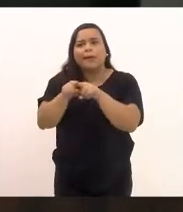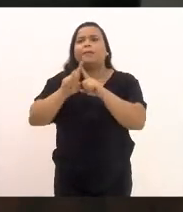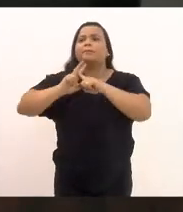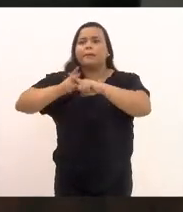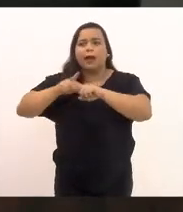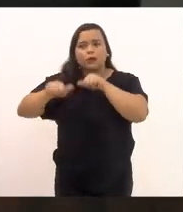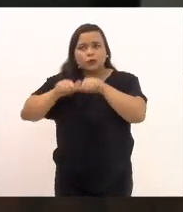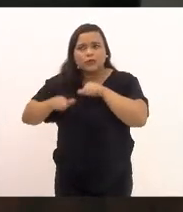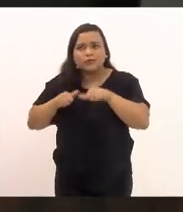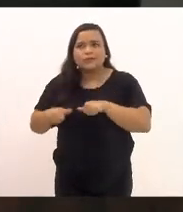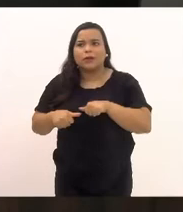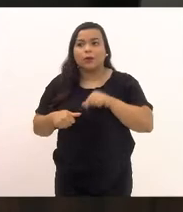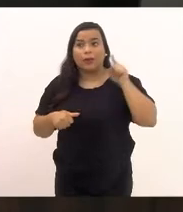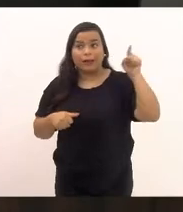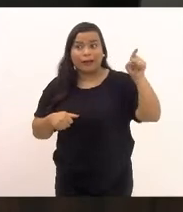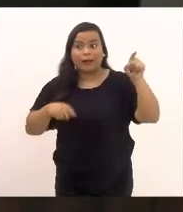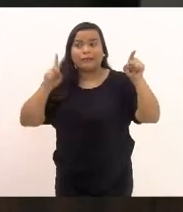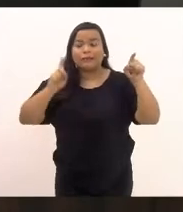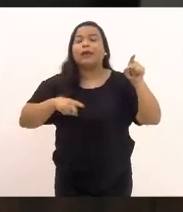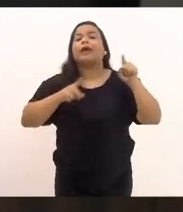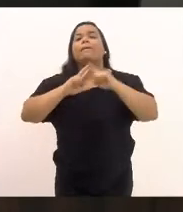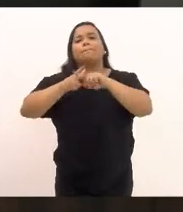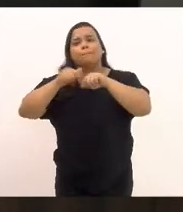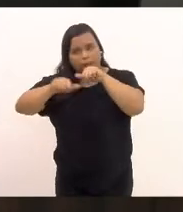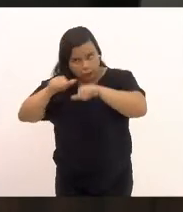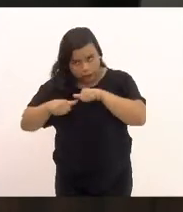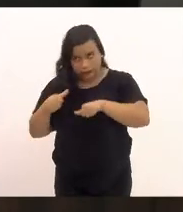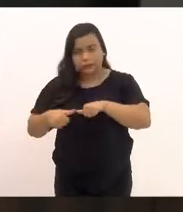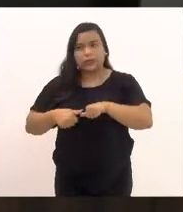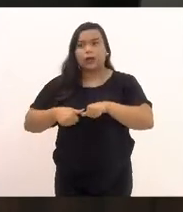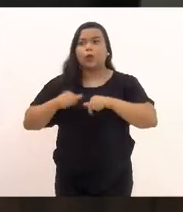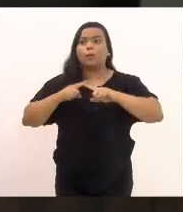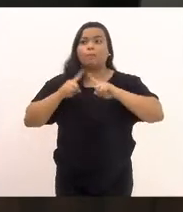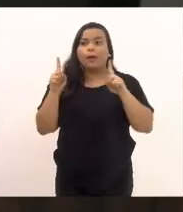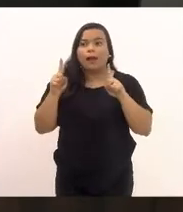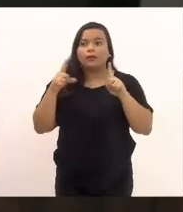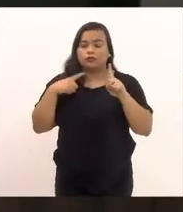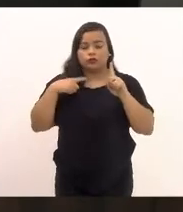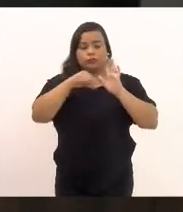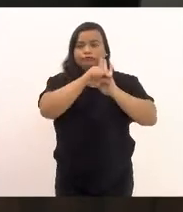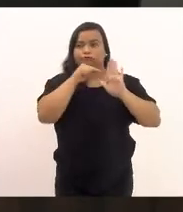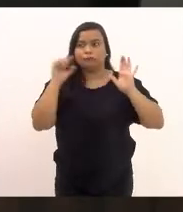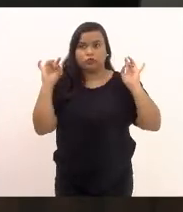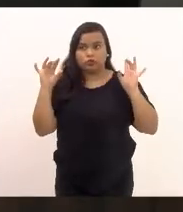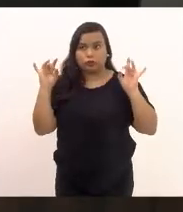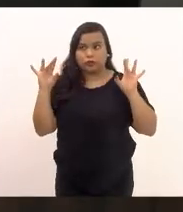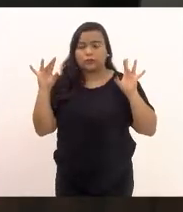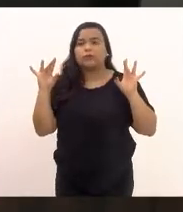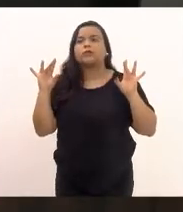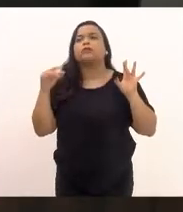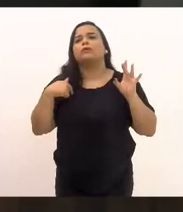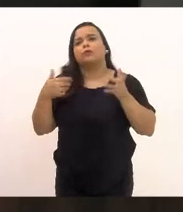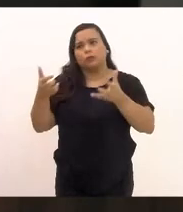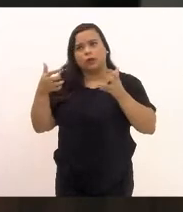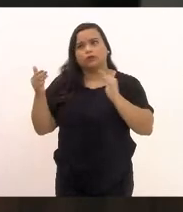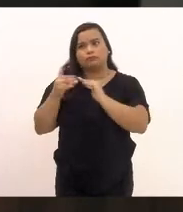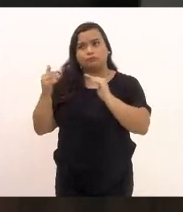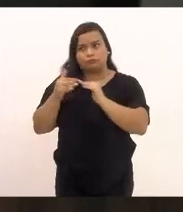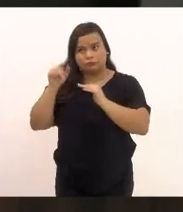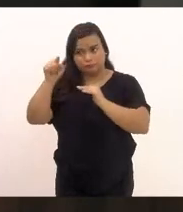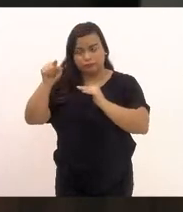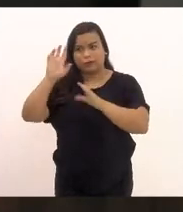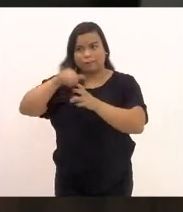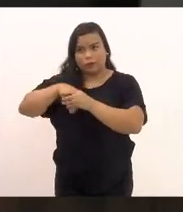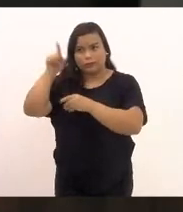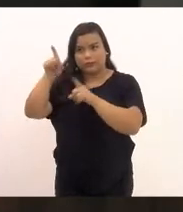estamos votando é manutenção salvo destaque. Então, quero votar nesse bloco o mesmo que nós acordamos. Vou colher o parecer